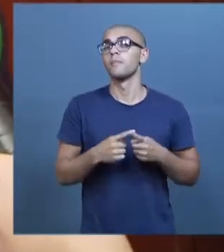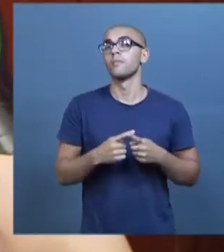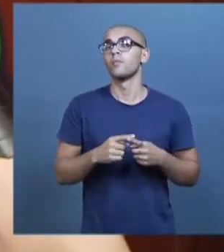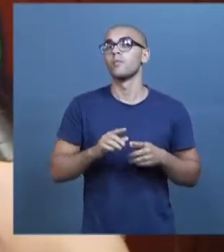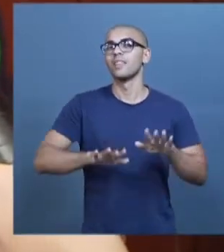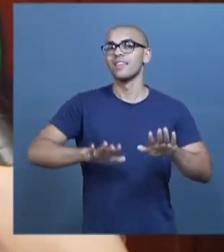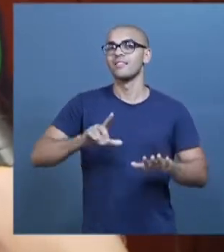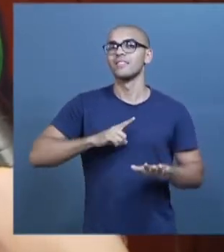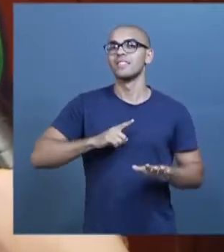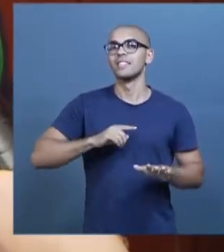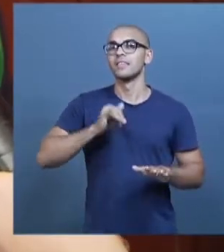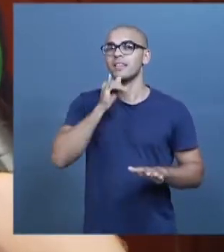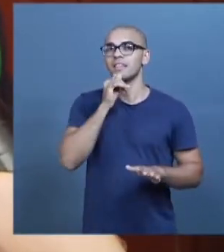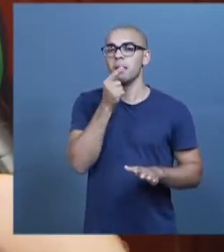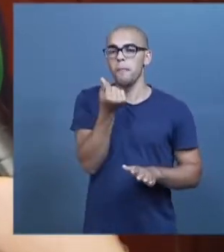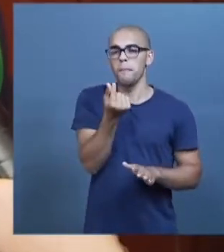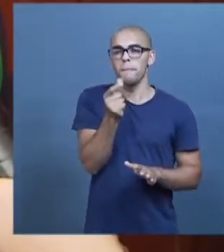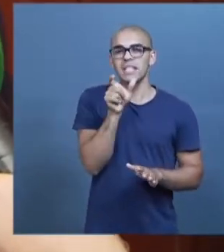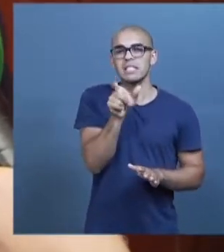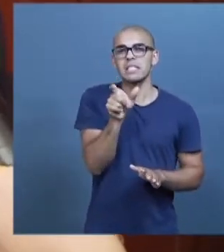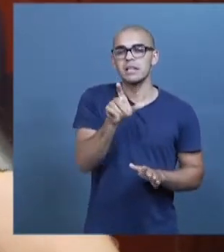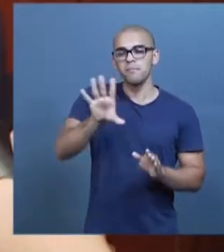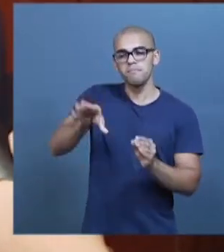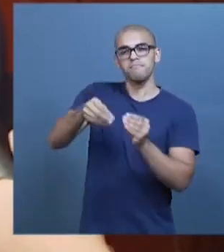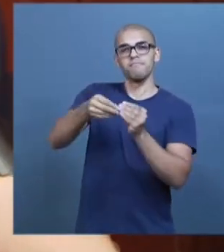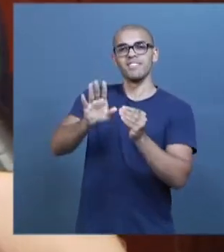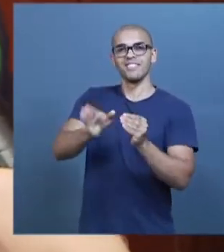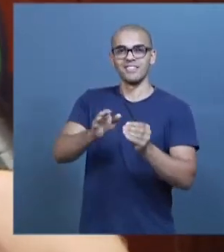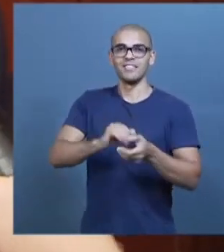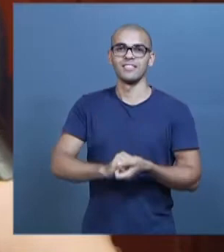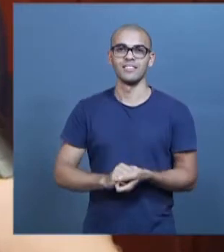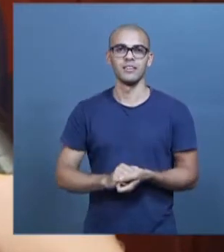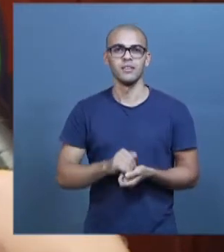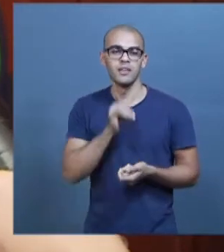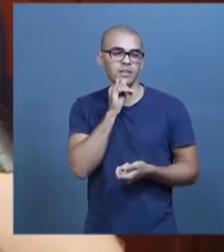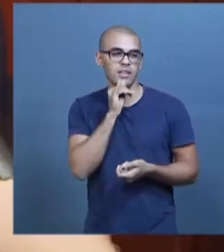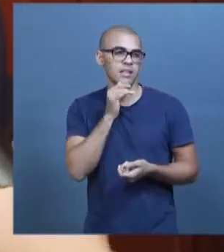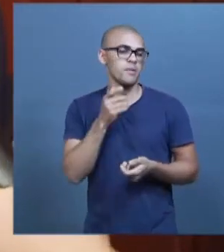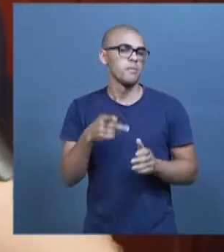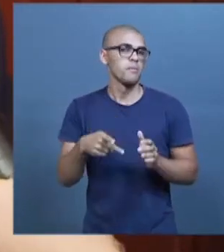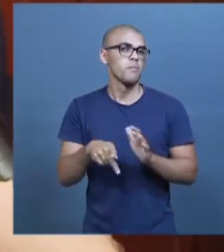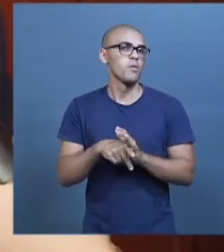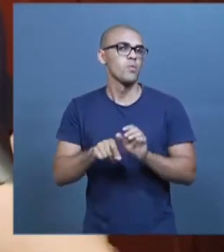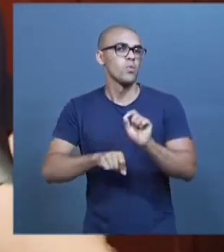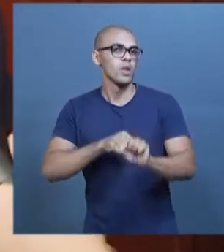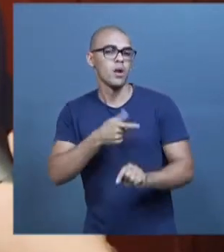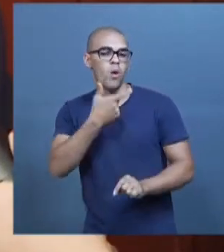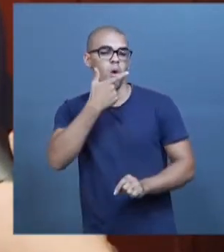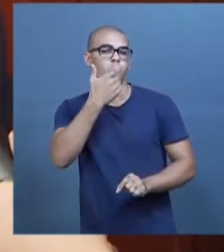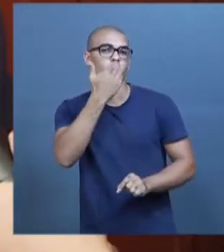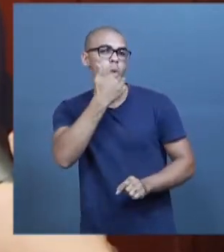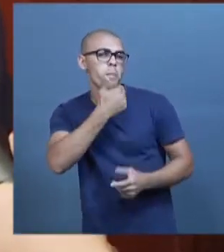embutidos no preço dos produtos, né? No preço de produtos essenciais, sobretudo.